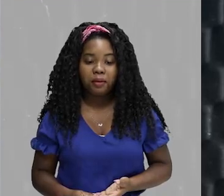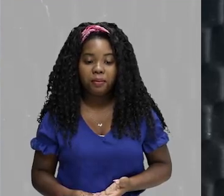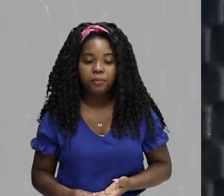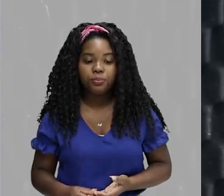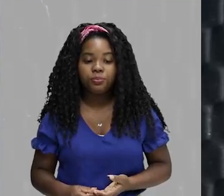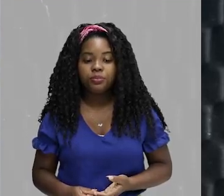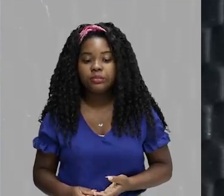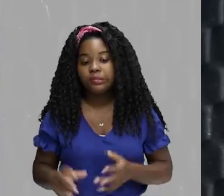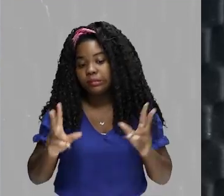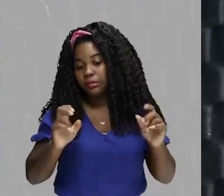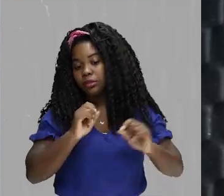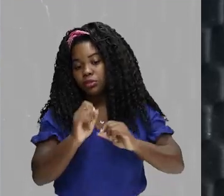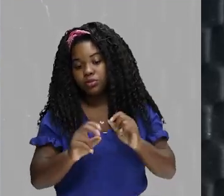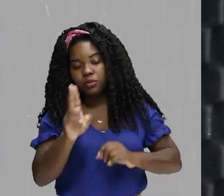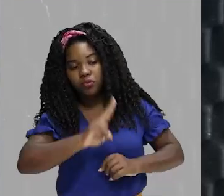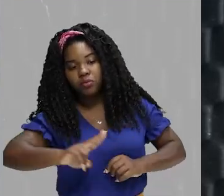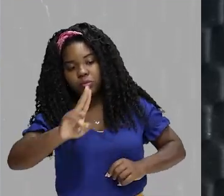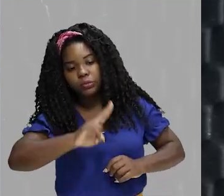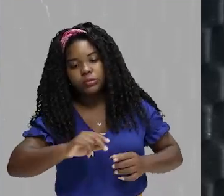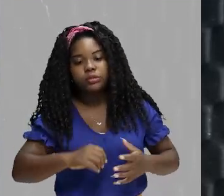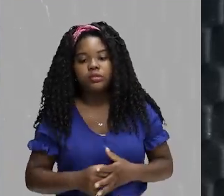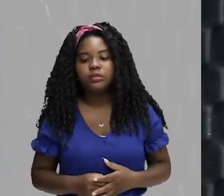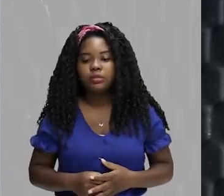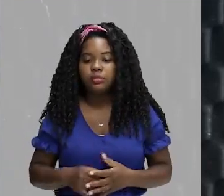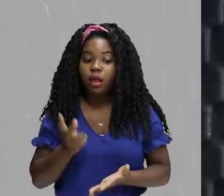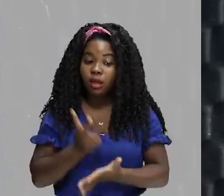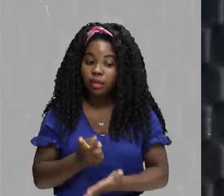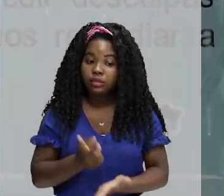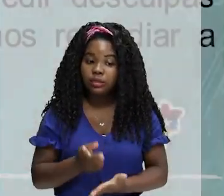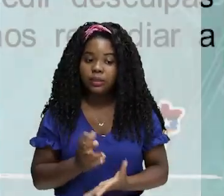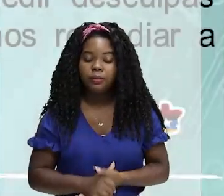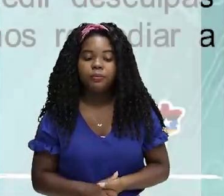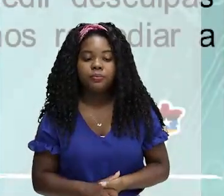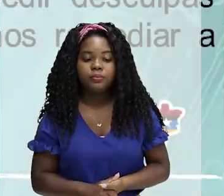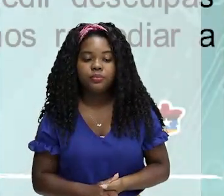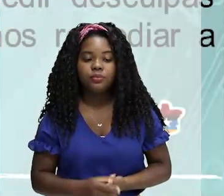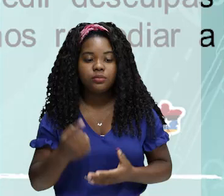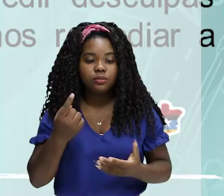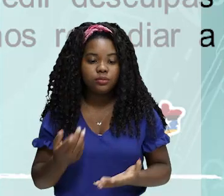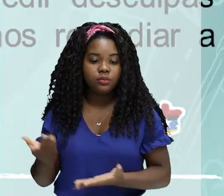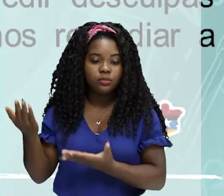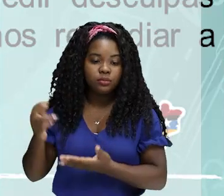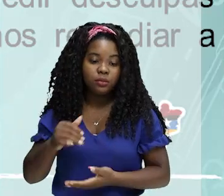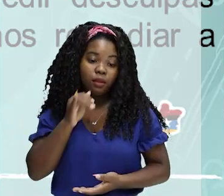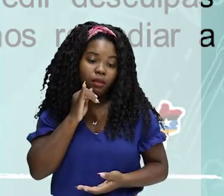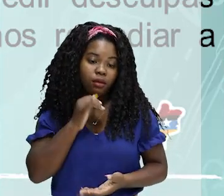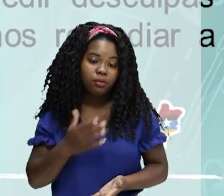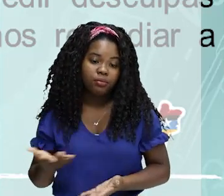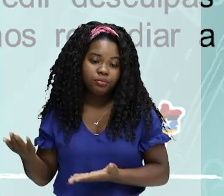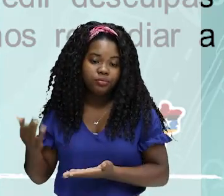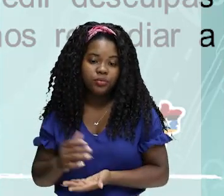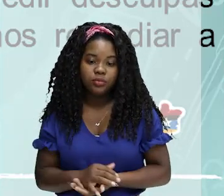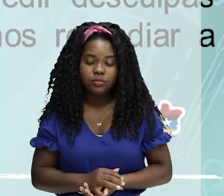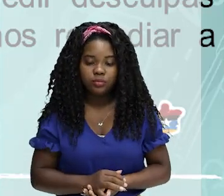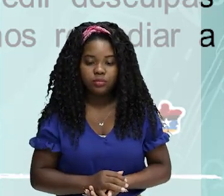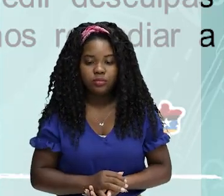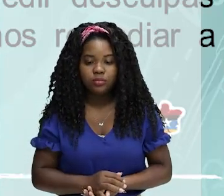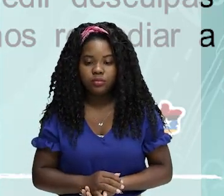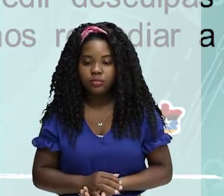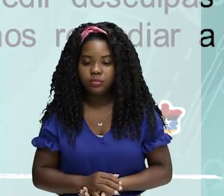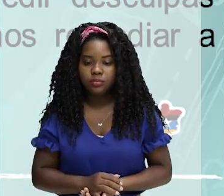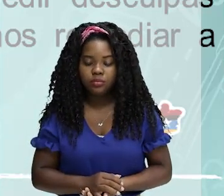essa expressão não deverá ser usada literalmente. Então, vamos ver aqui. Quizás hayamos metido la pata